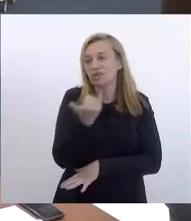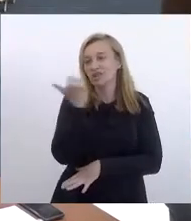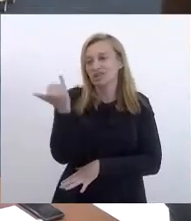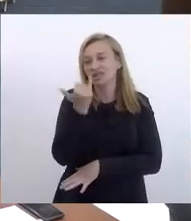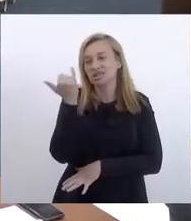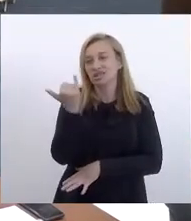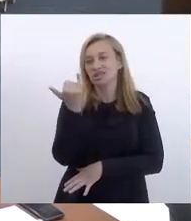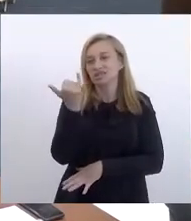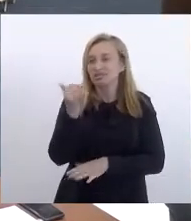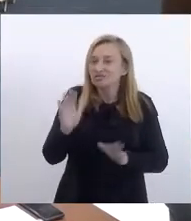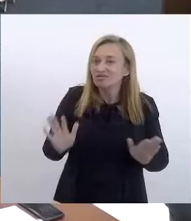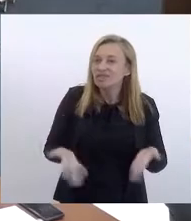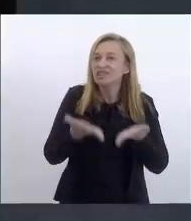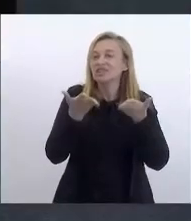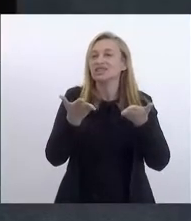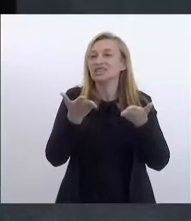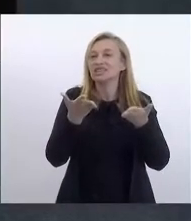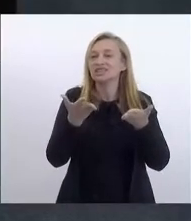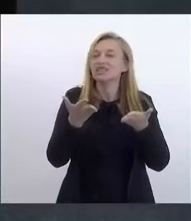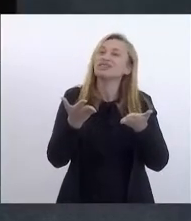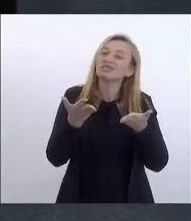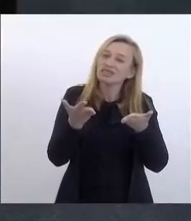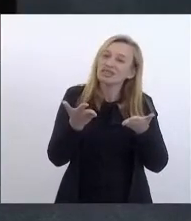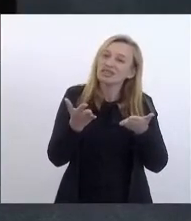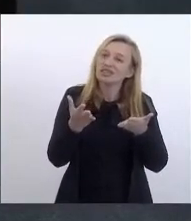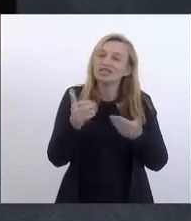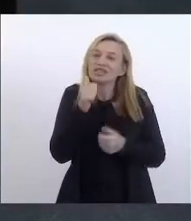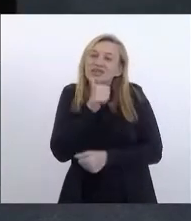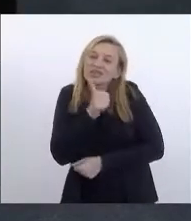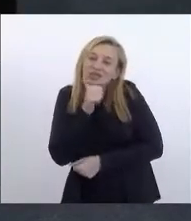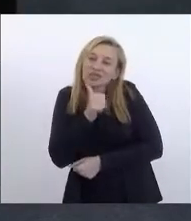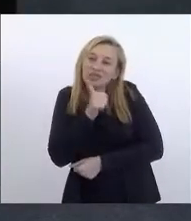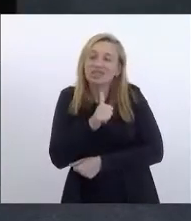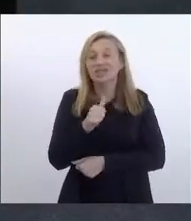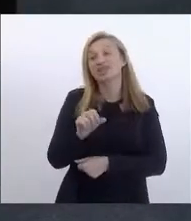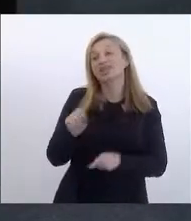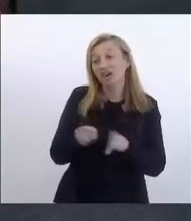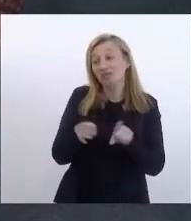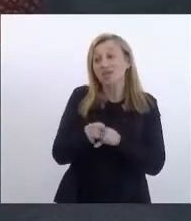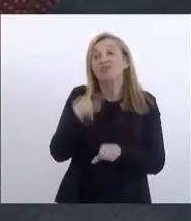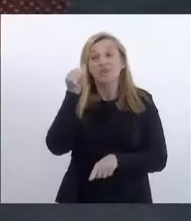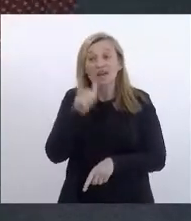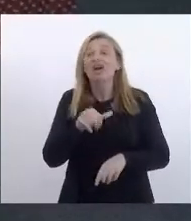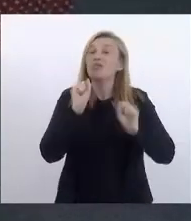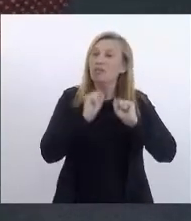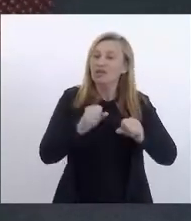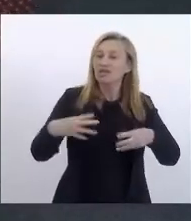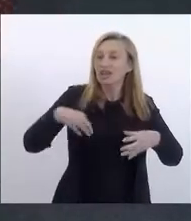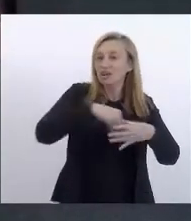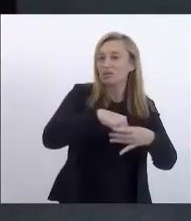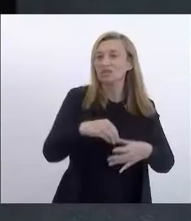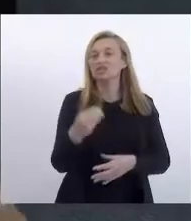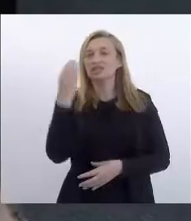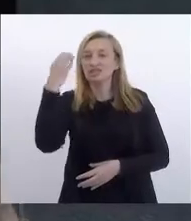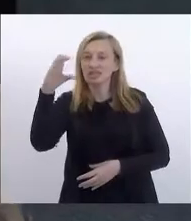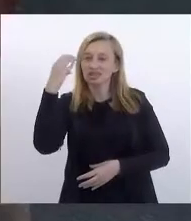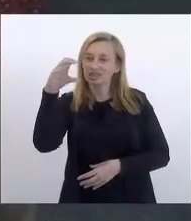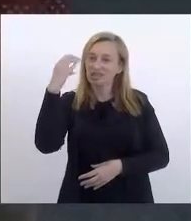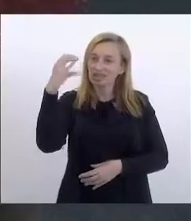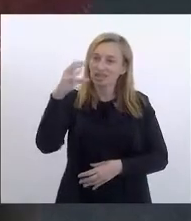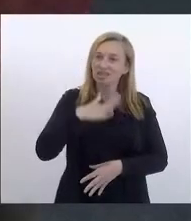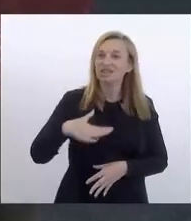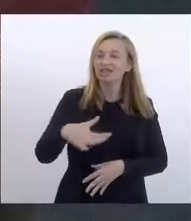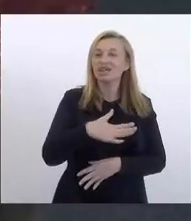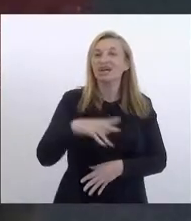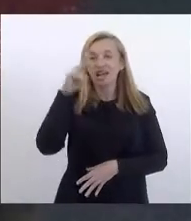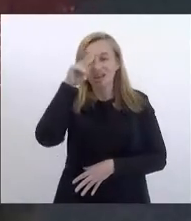de incentivo e de iniciativa para que as meninas e as mulheres possam também estar inseridas no contexto da ciência. Bem